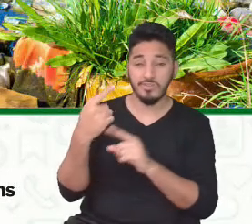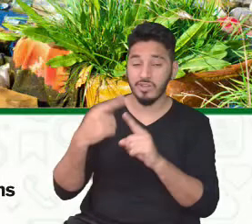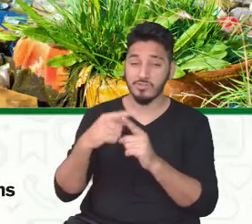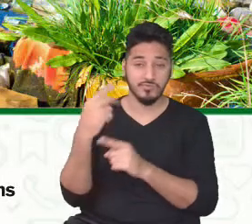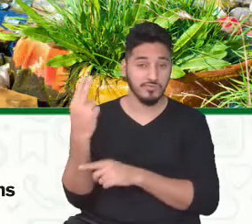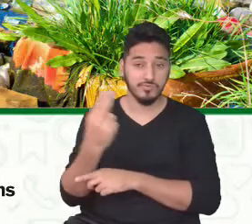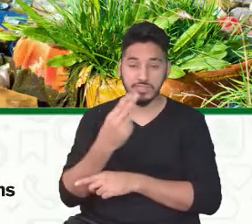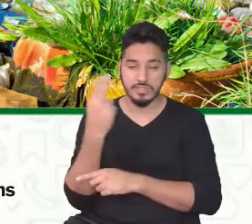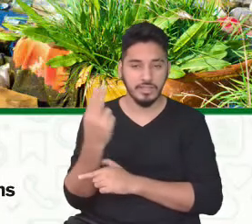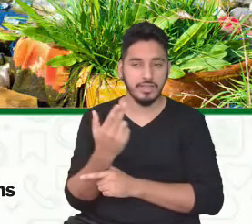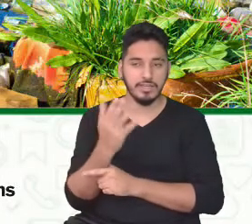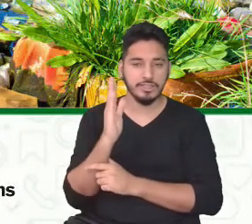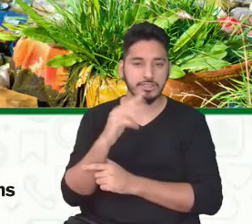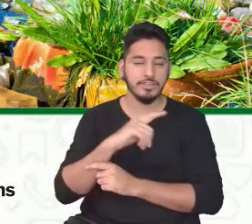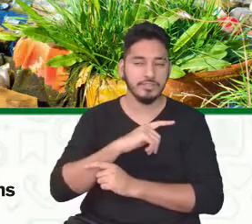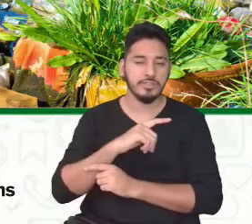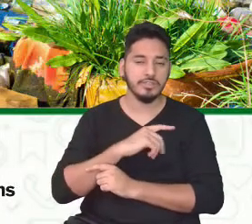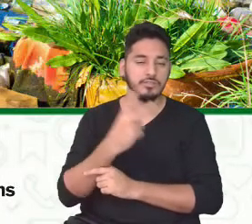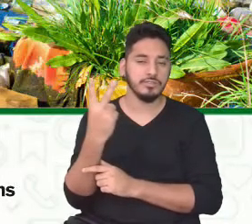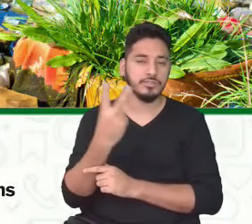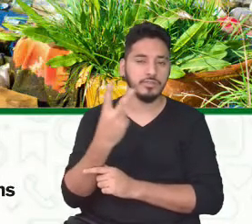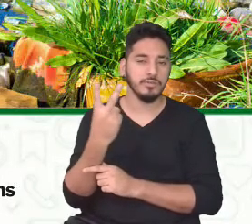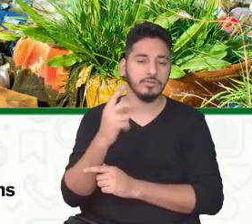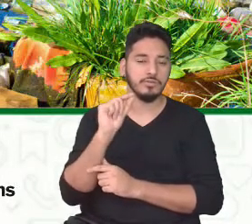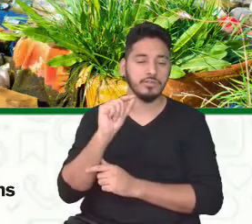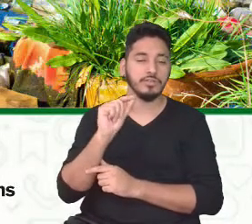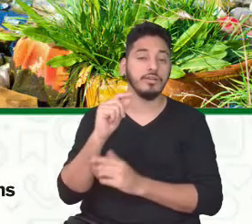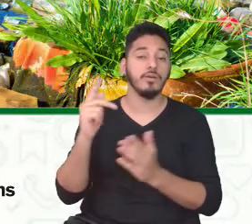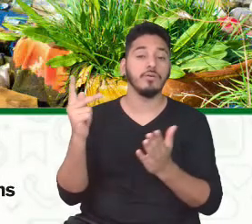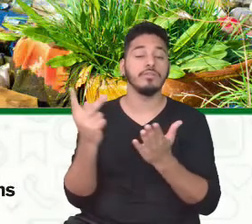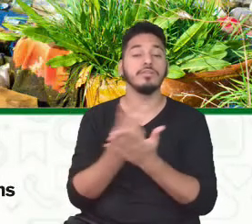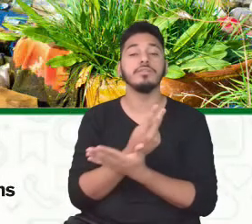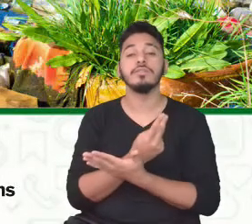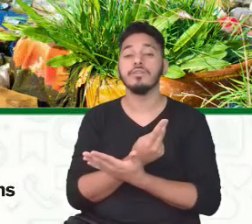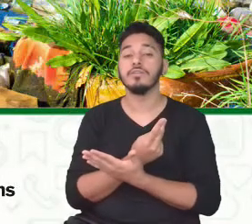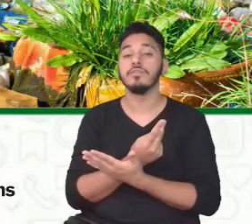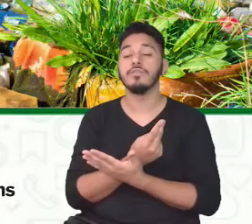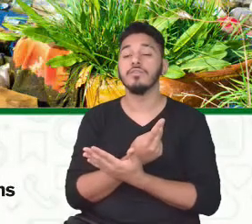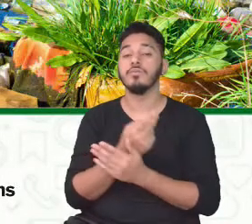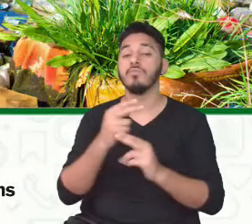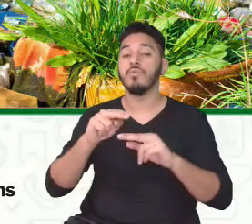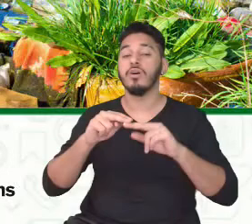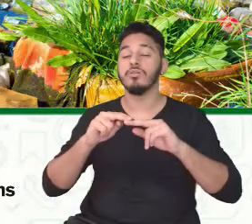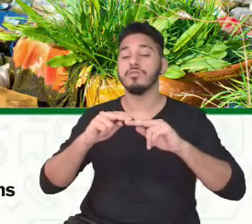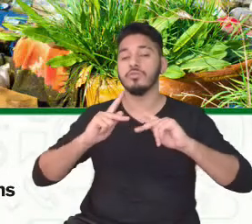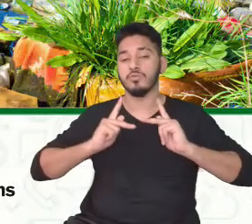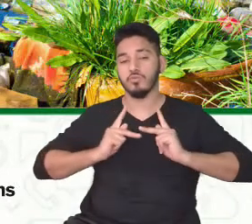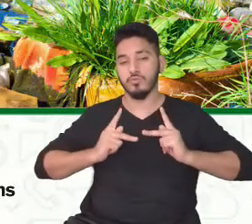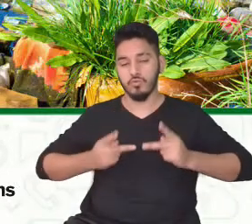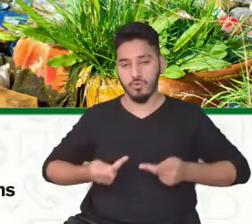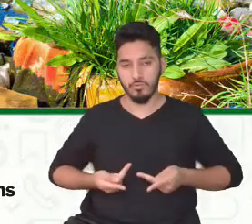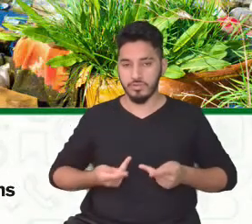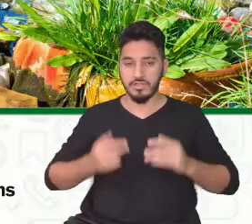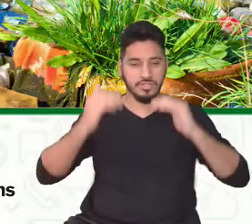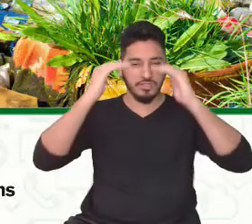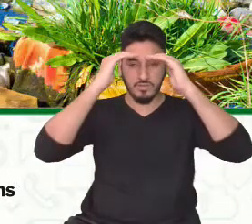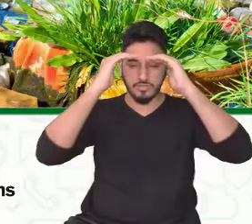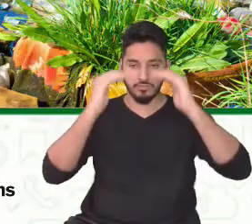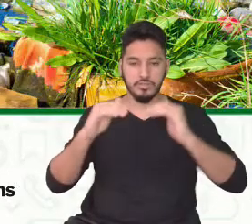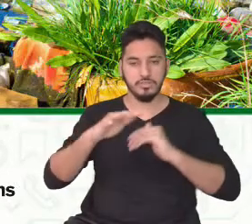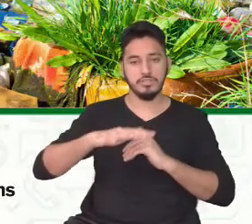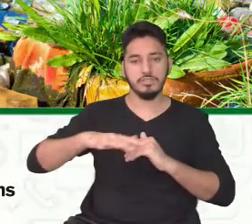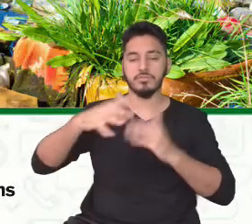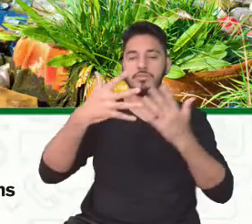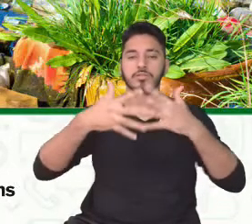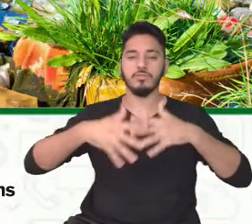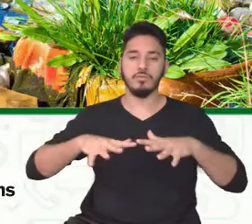já temos aqui o que o segundo aspecto promovido por uma ação humana não respeitando esses